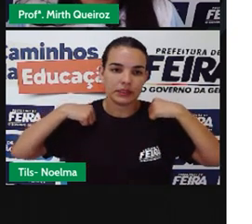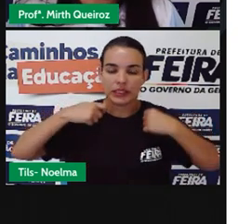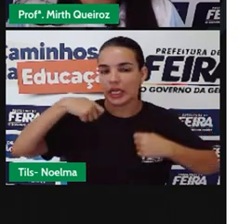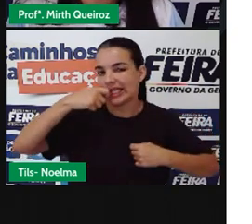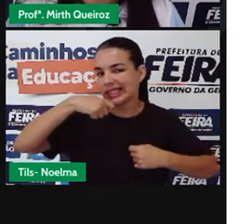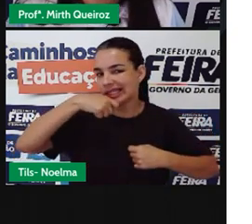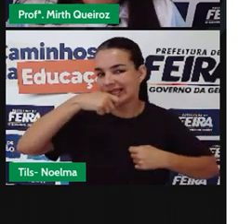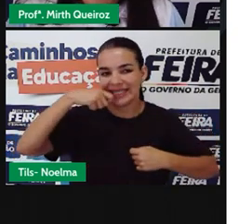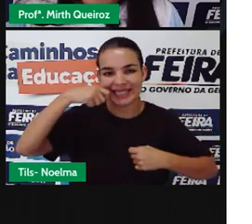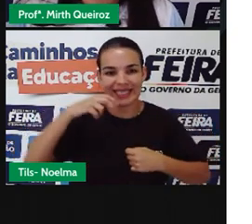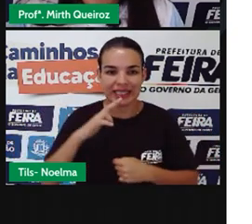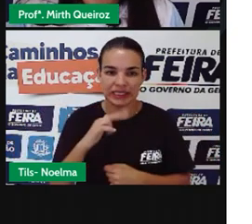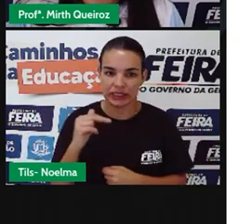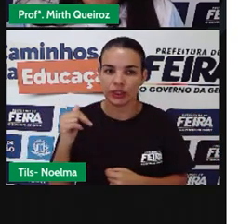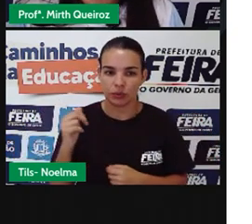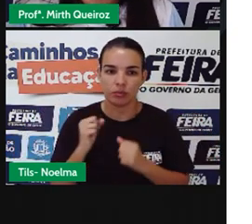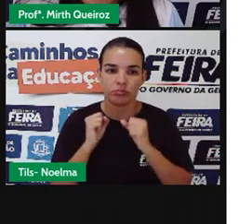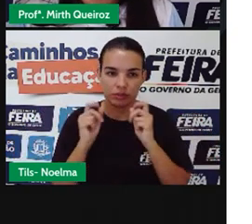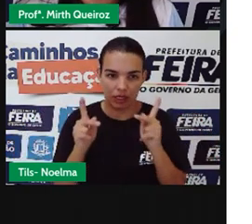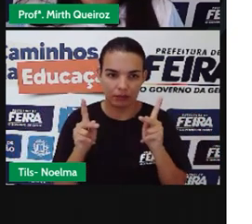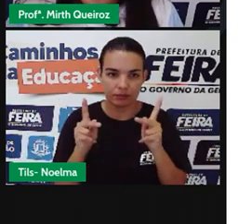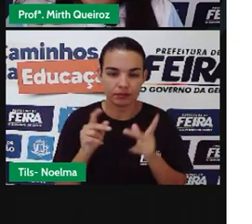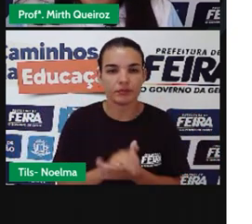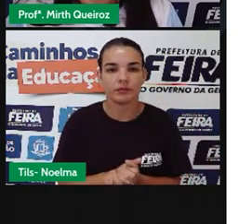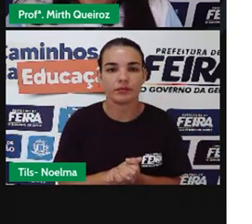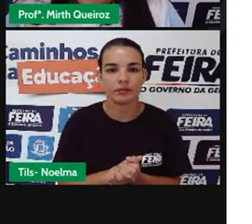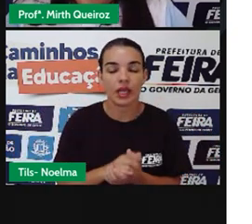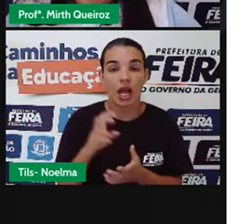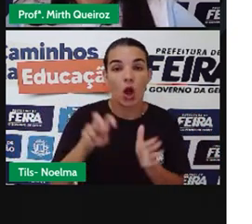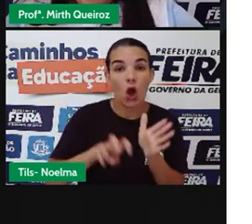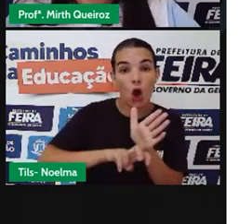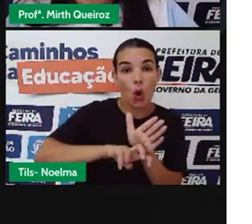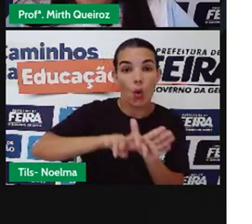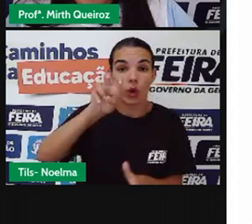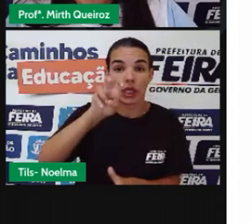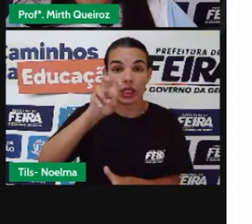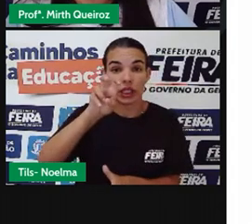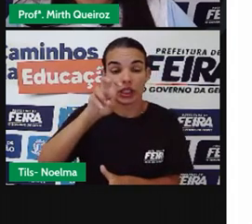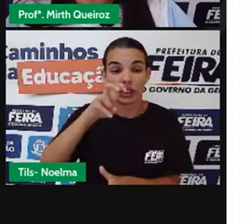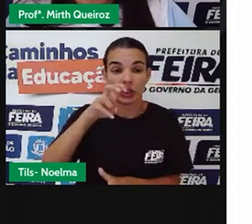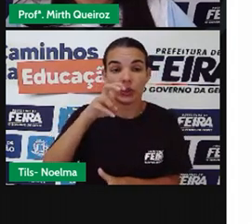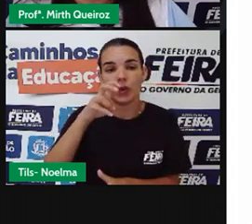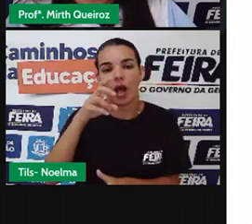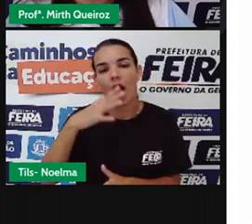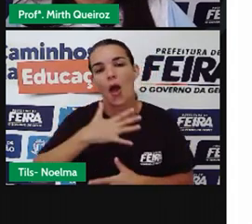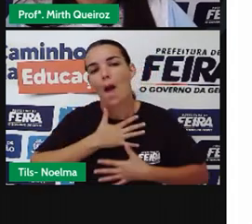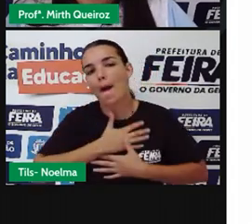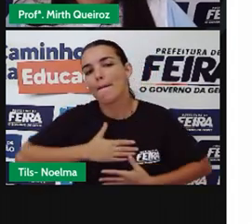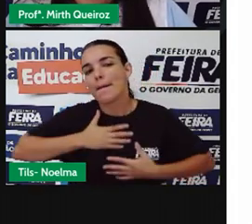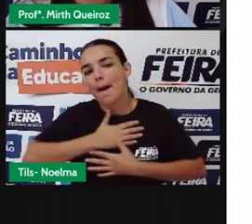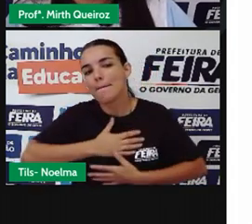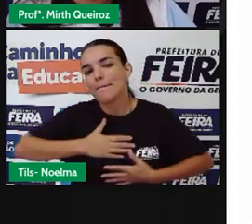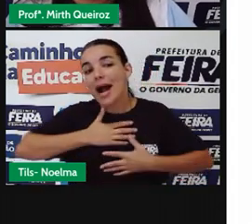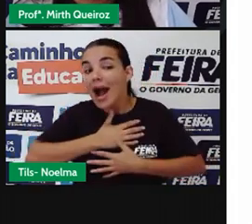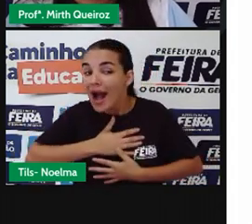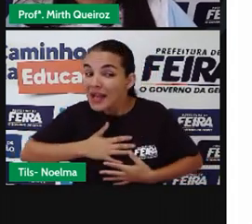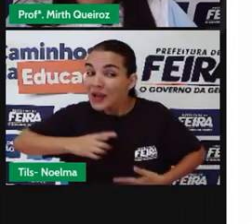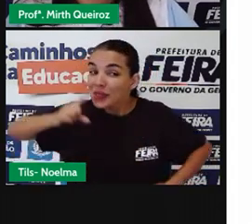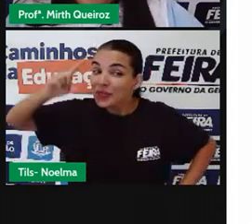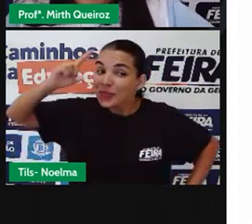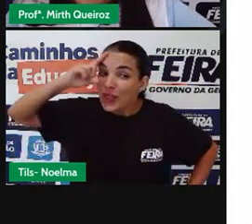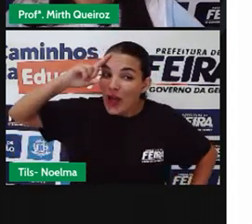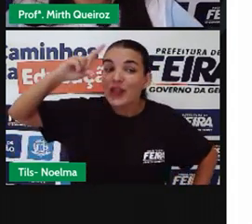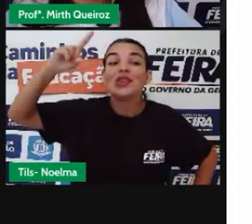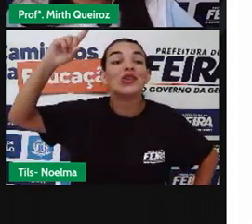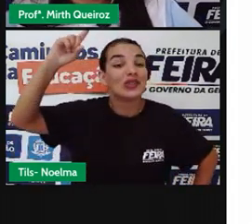Presidente uma prova 1 e tome banho todos os dias e aí